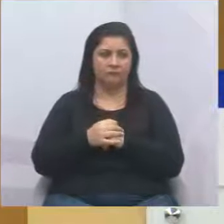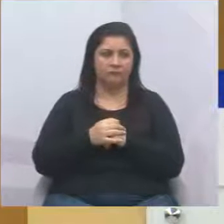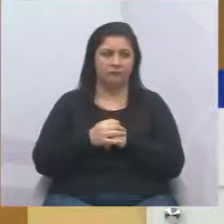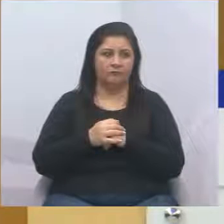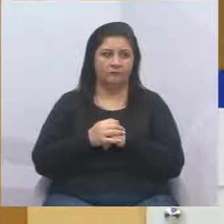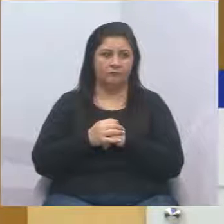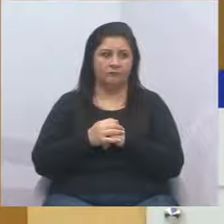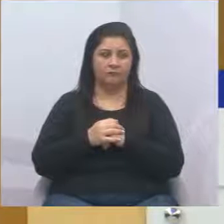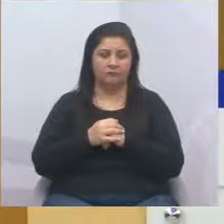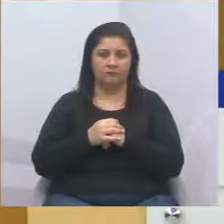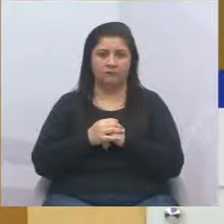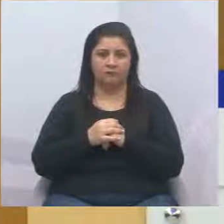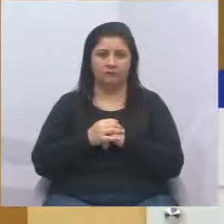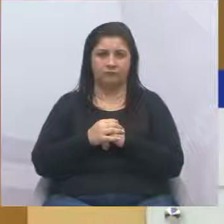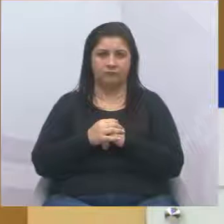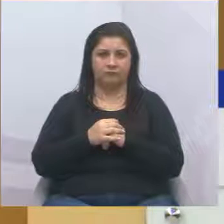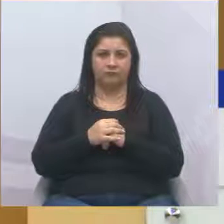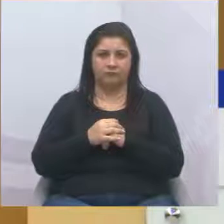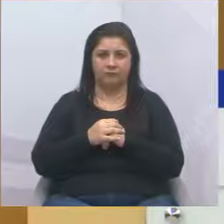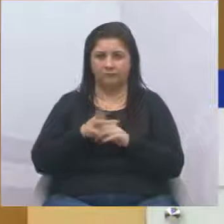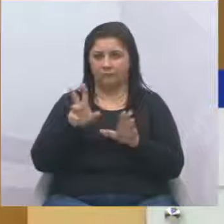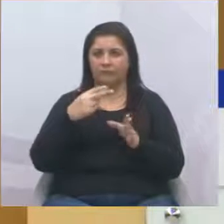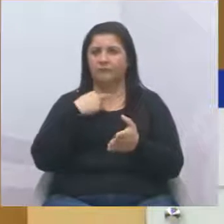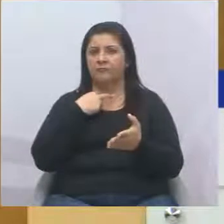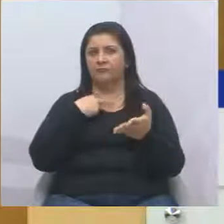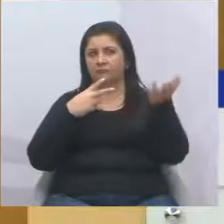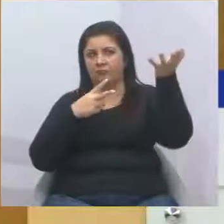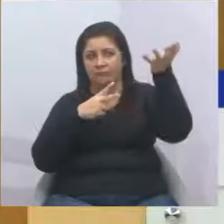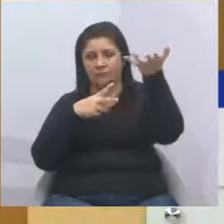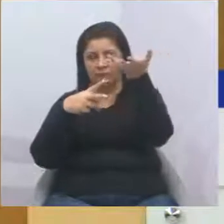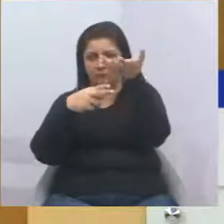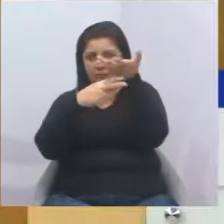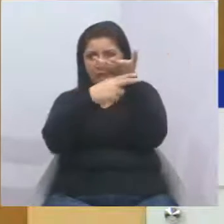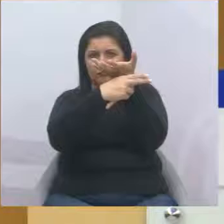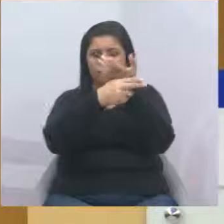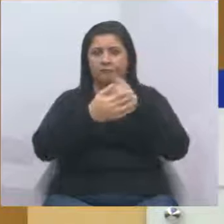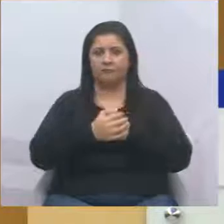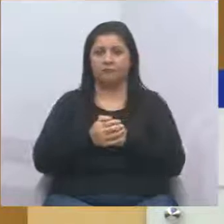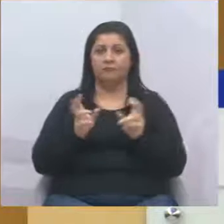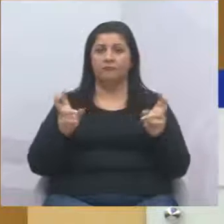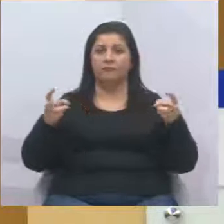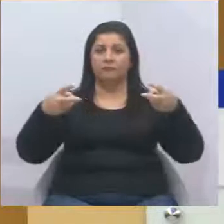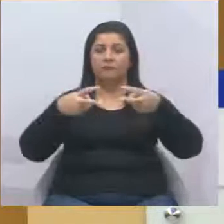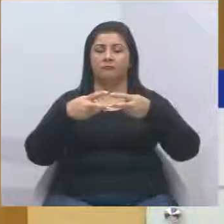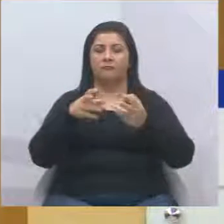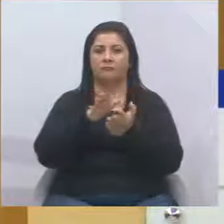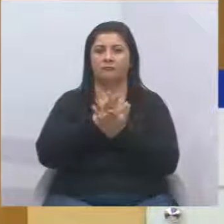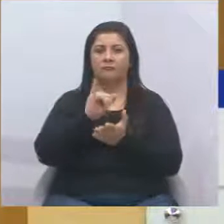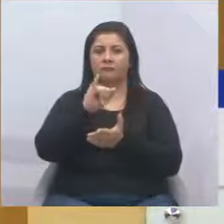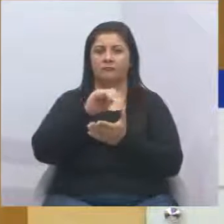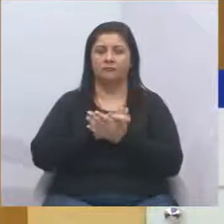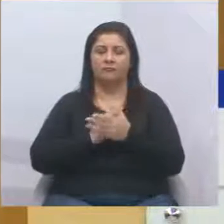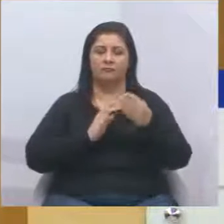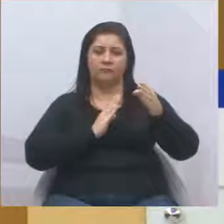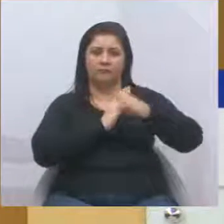leucocefala, daquelas imunes de corte. A Câmara Municipal de Jacareí aprova